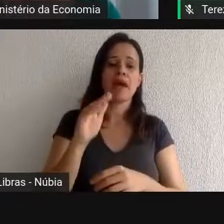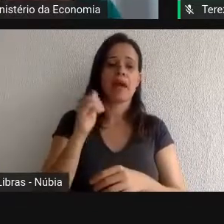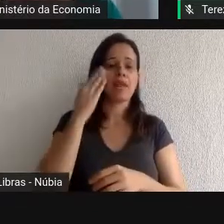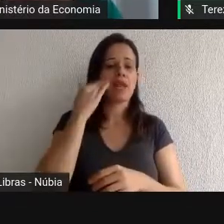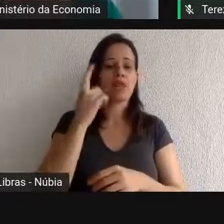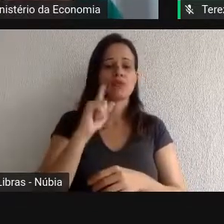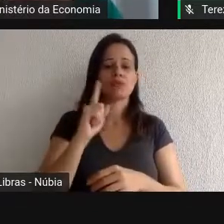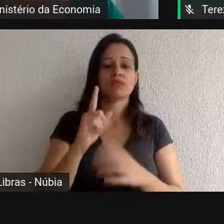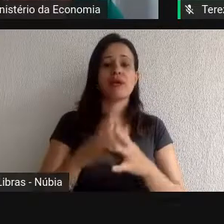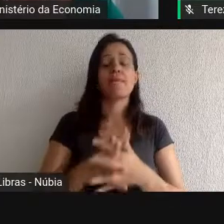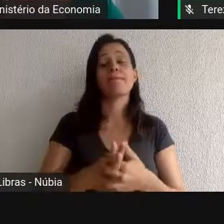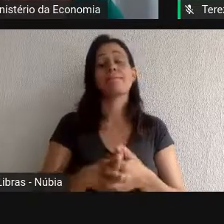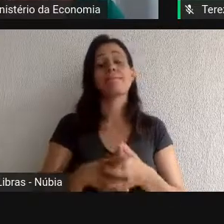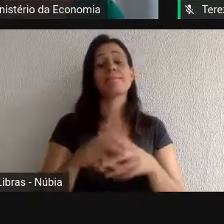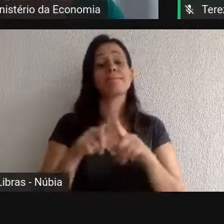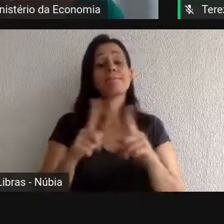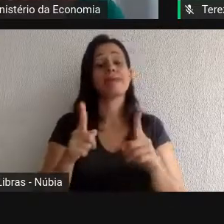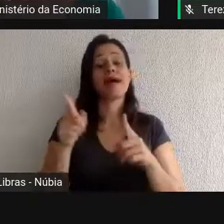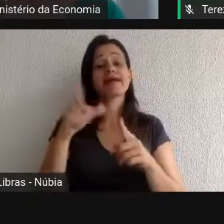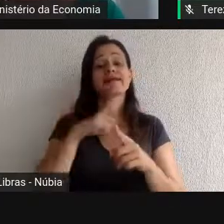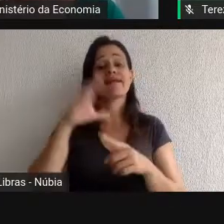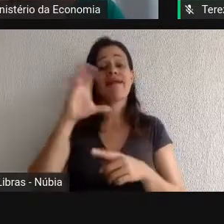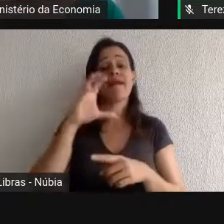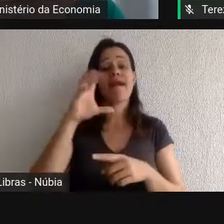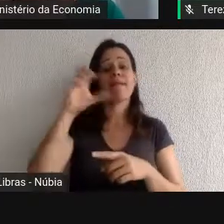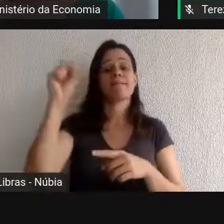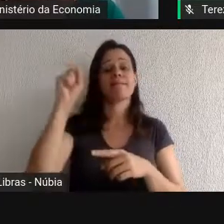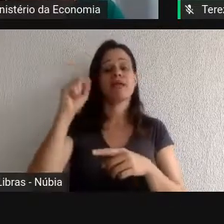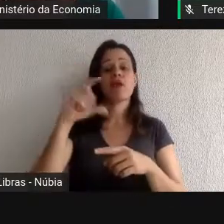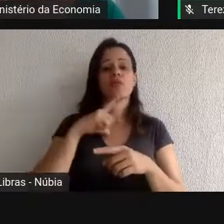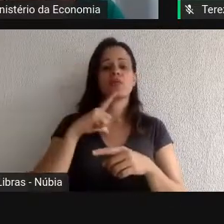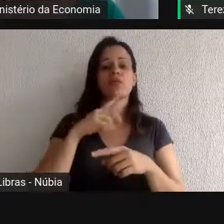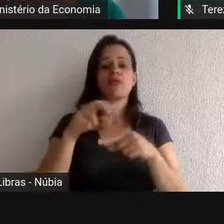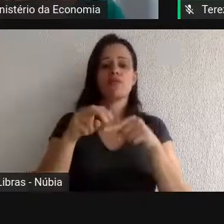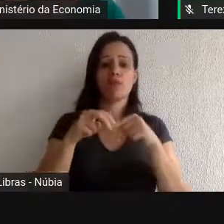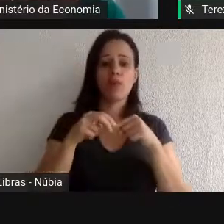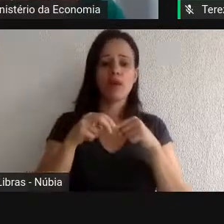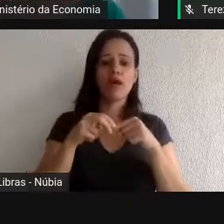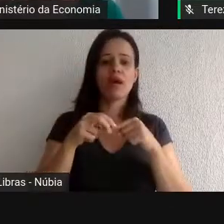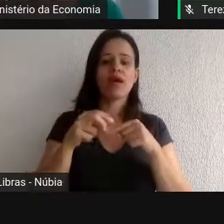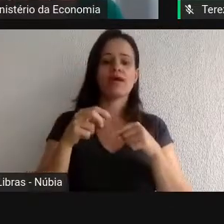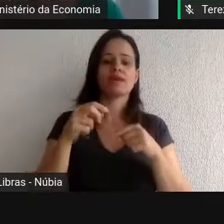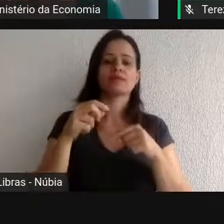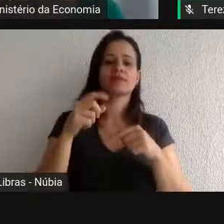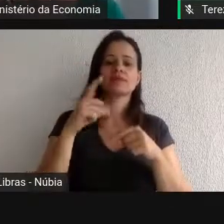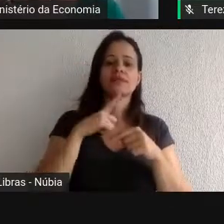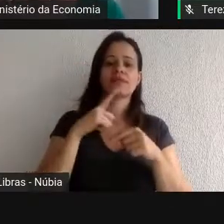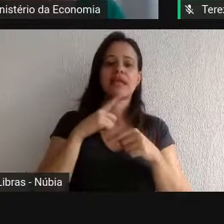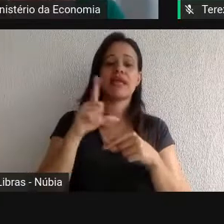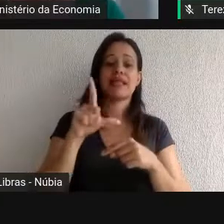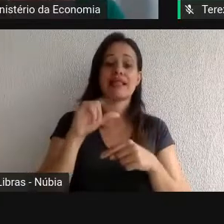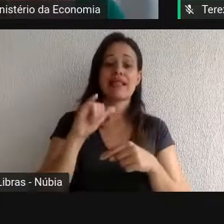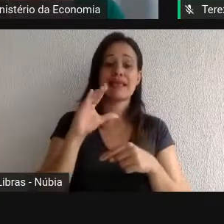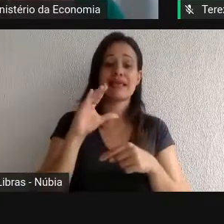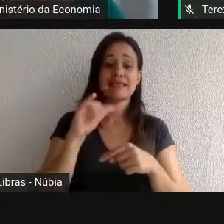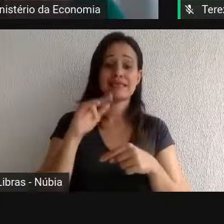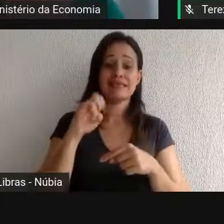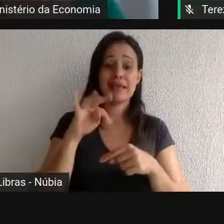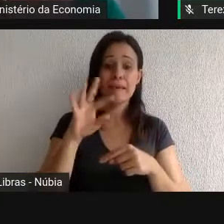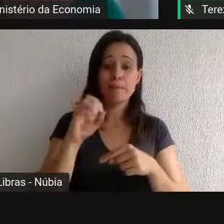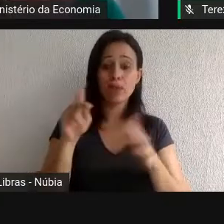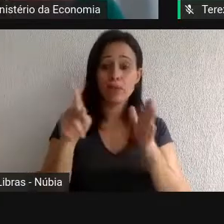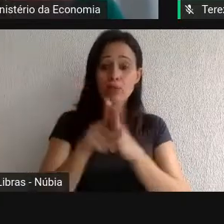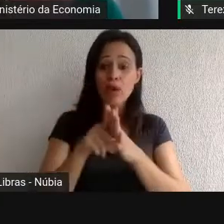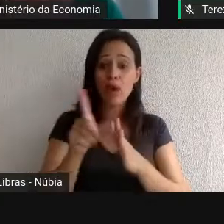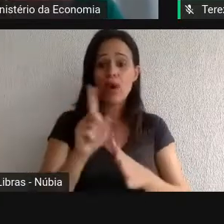IBAMA seja um dos campeões de demissão por questões de corrupção, não é no licenciamento. E embora